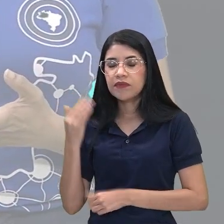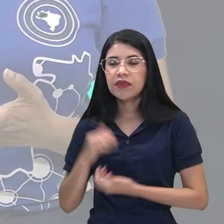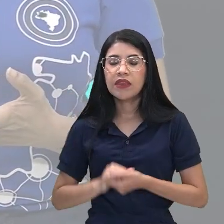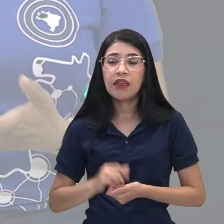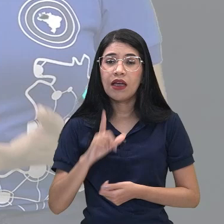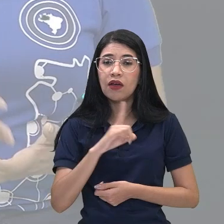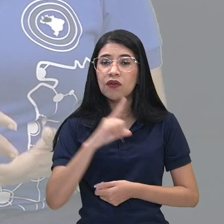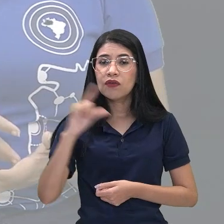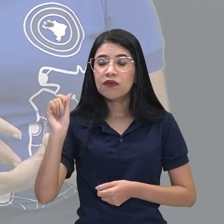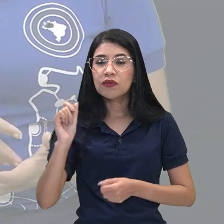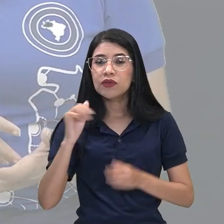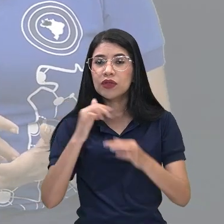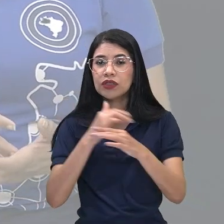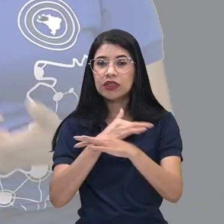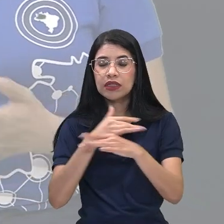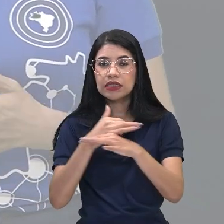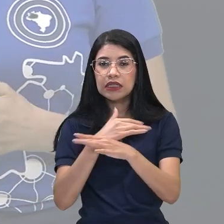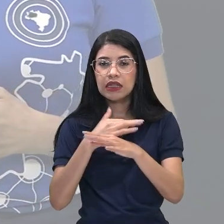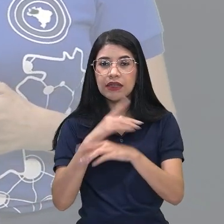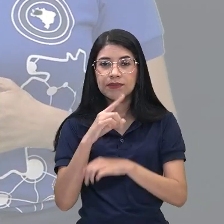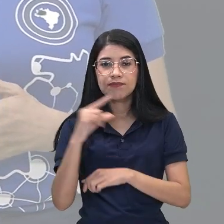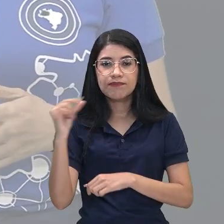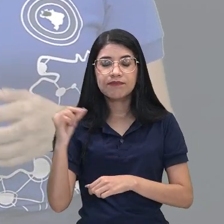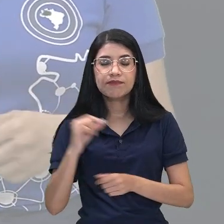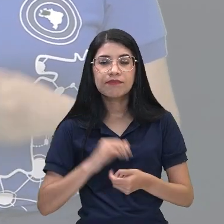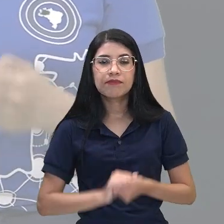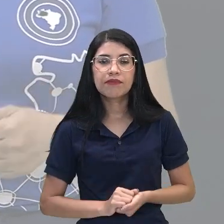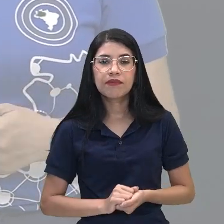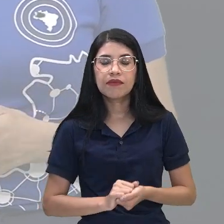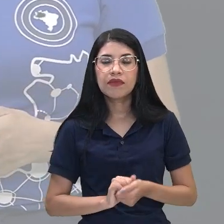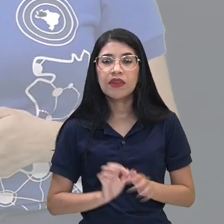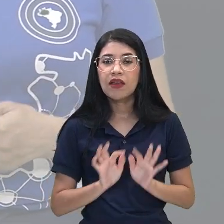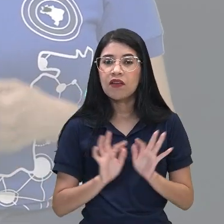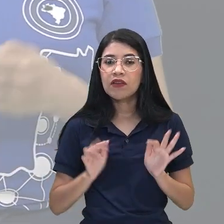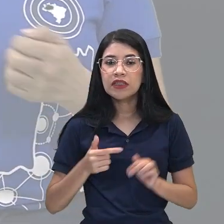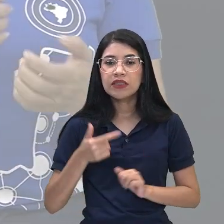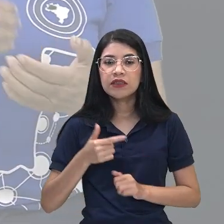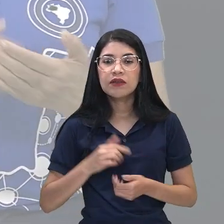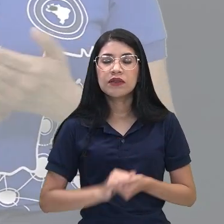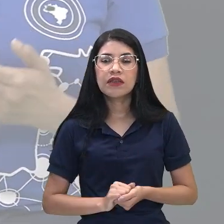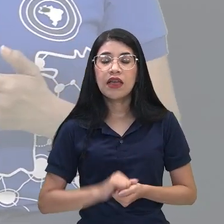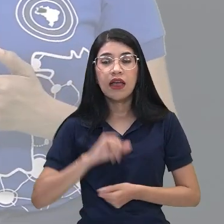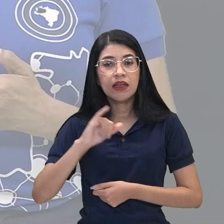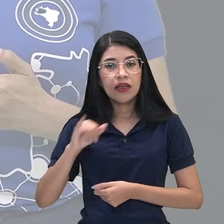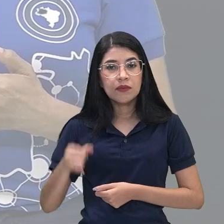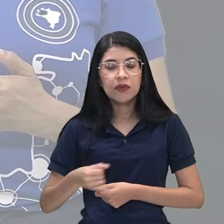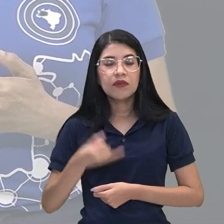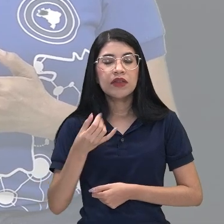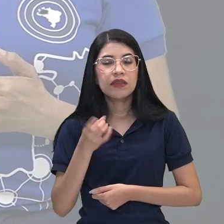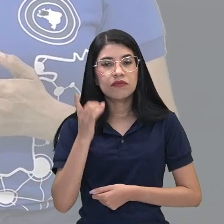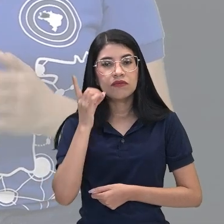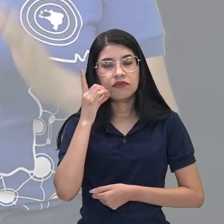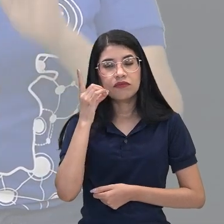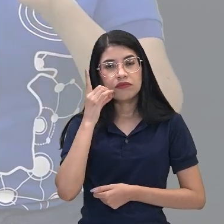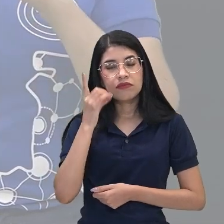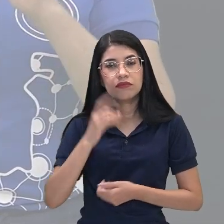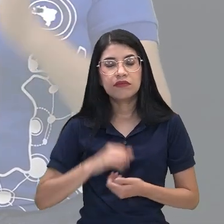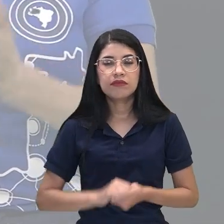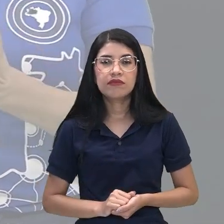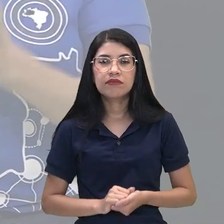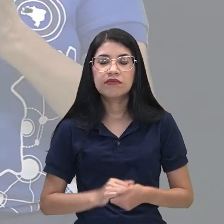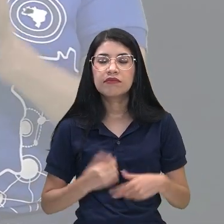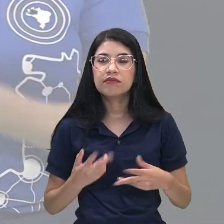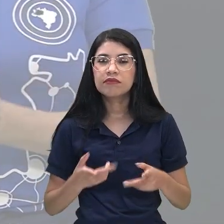cidade, né, que significa carpe diem, aproveitar o dia. Então,